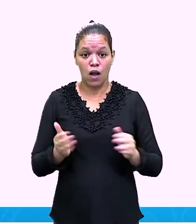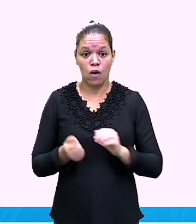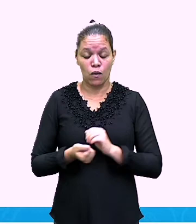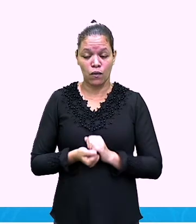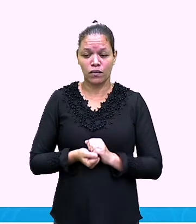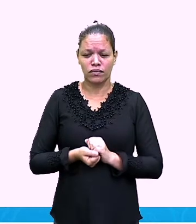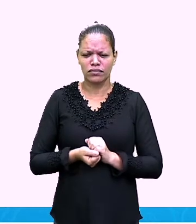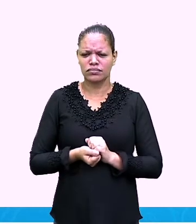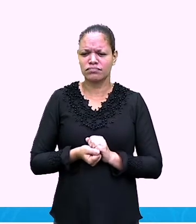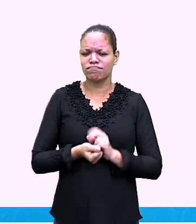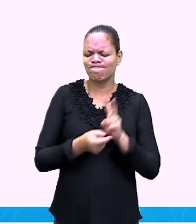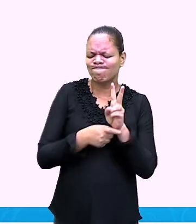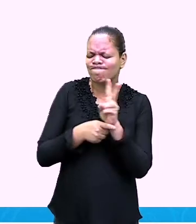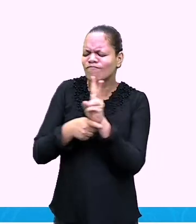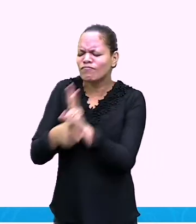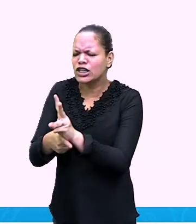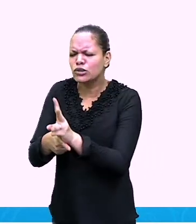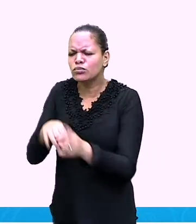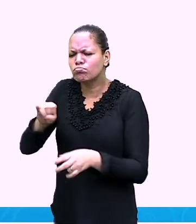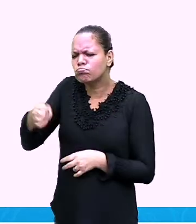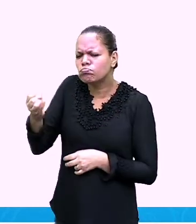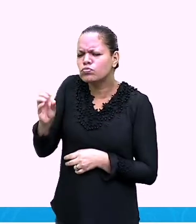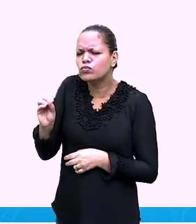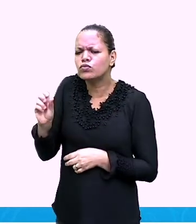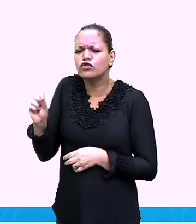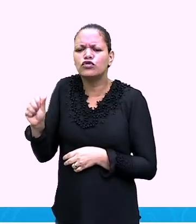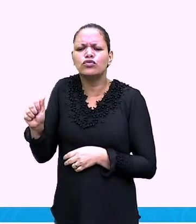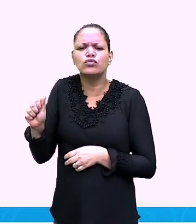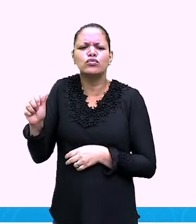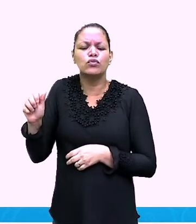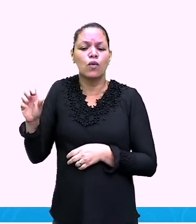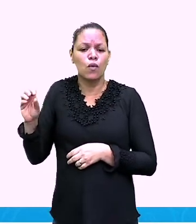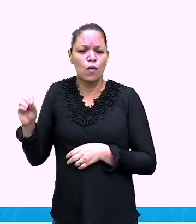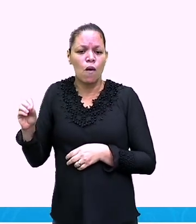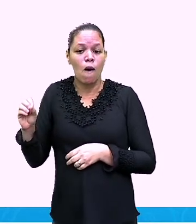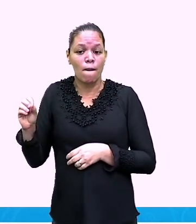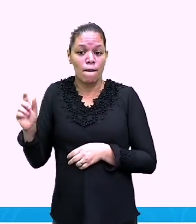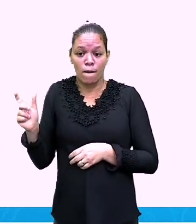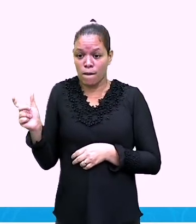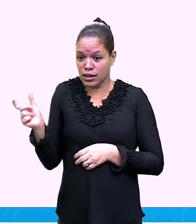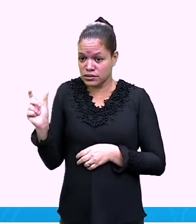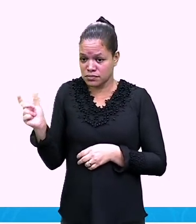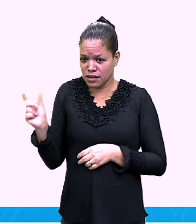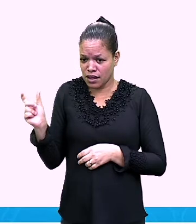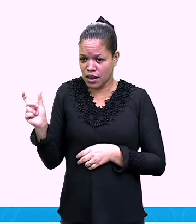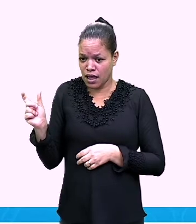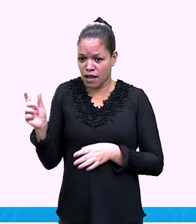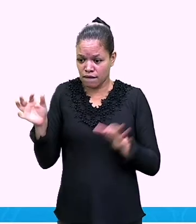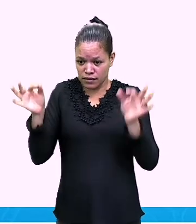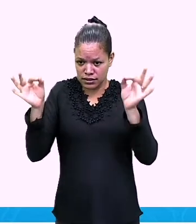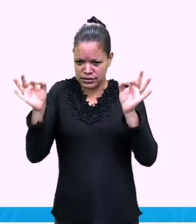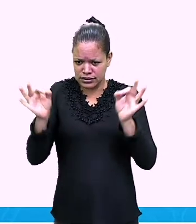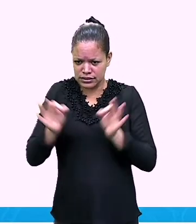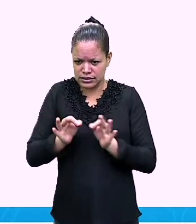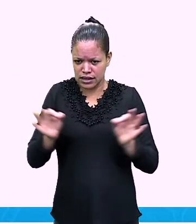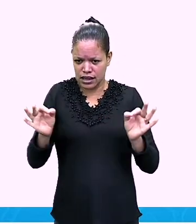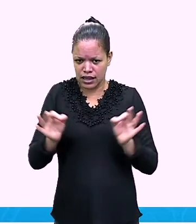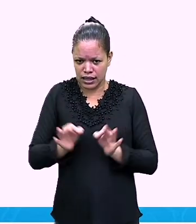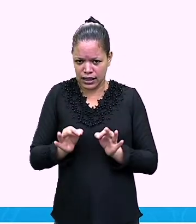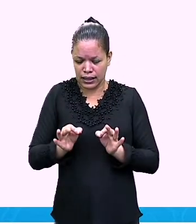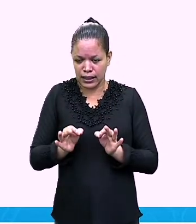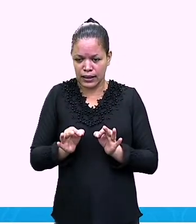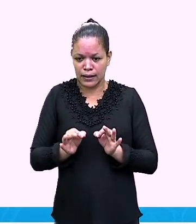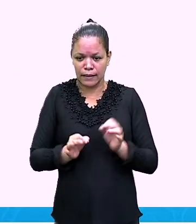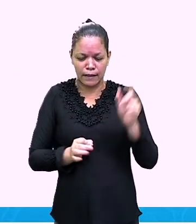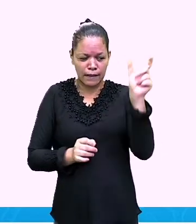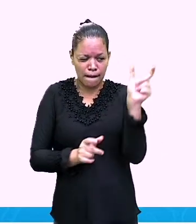o João a colocar as palavras na ordem correta. Olha, outra atividade muito legal. Aqui ela está separada por